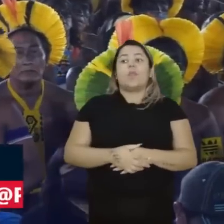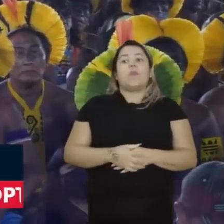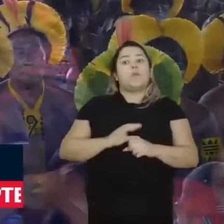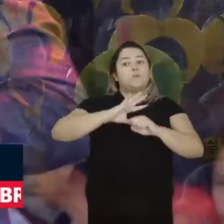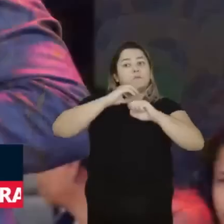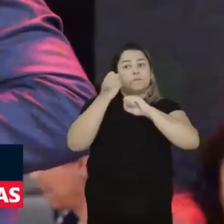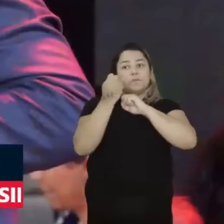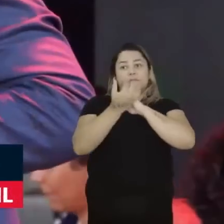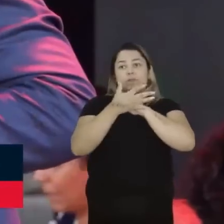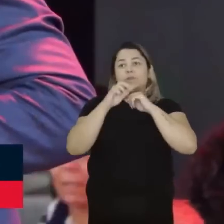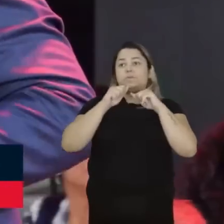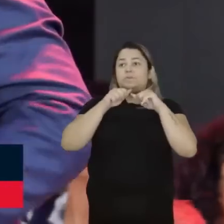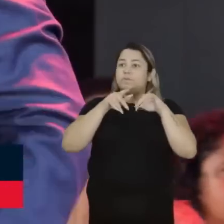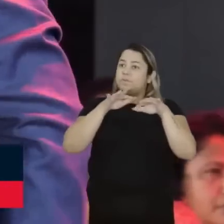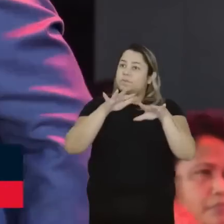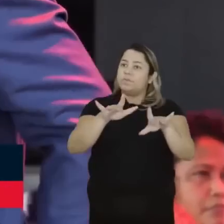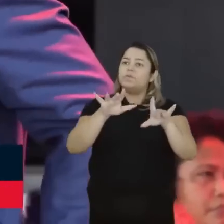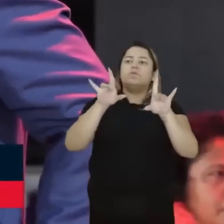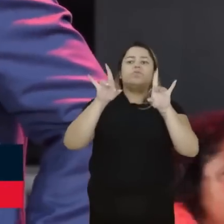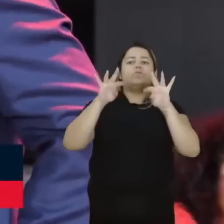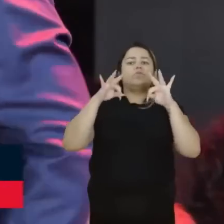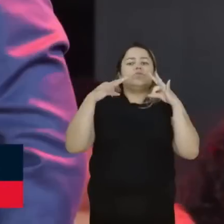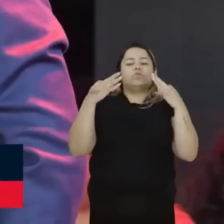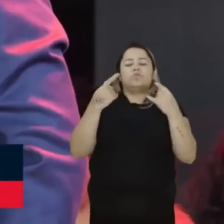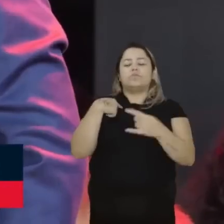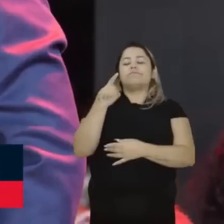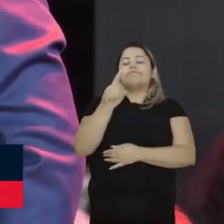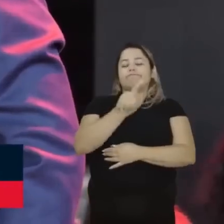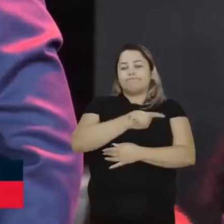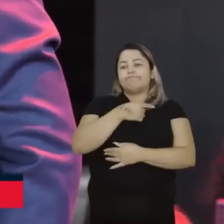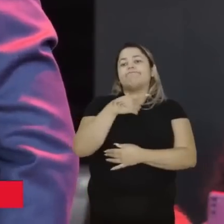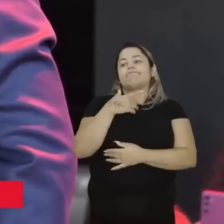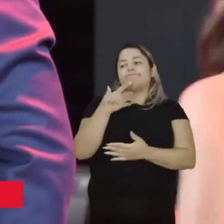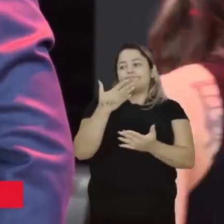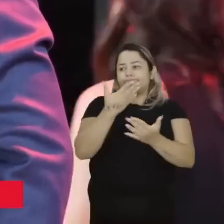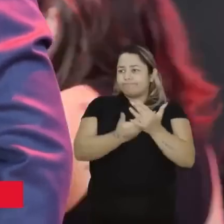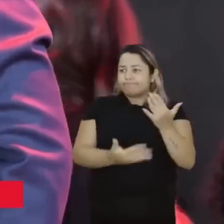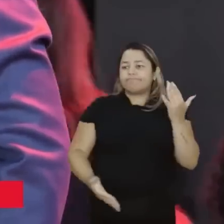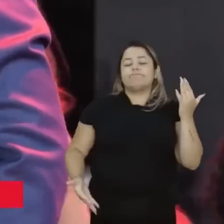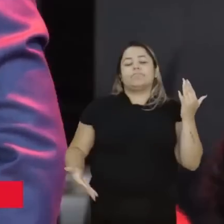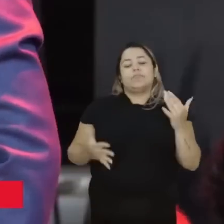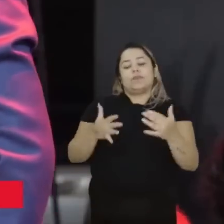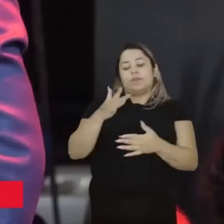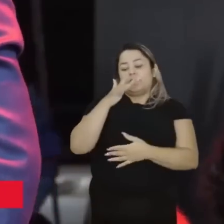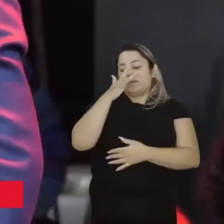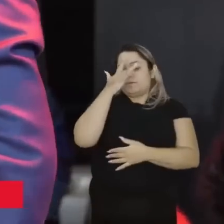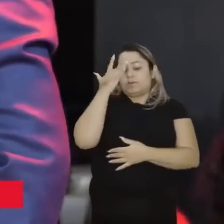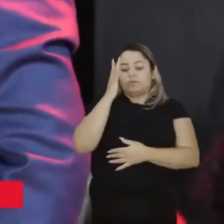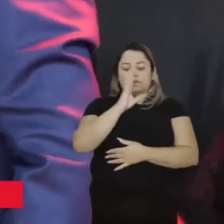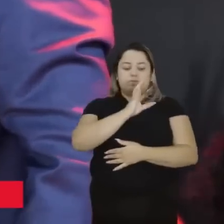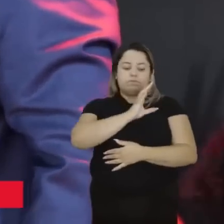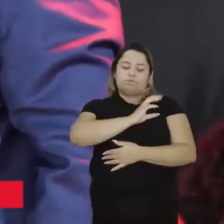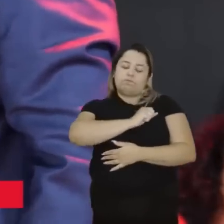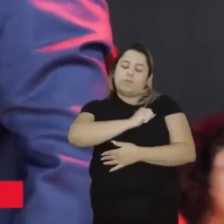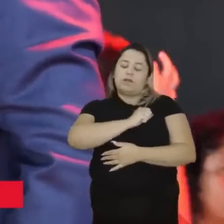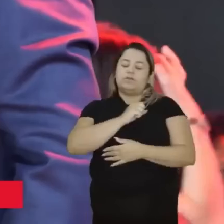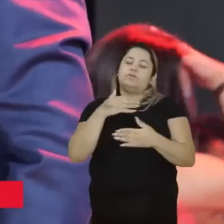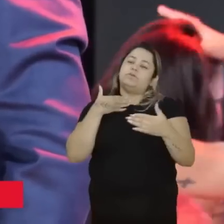Pandemia, todos nós perdemos pessoas queridas, pessoas próximas.